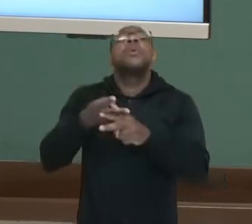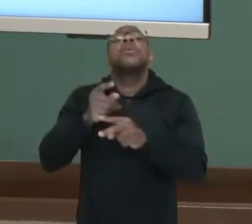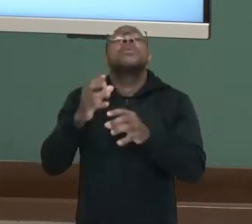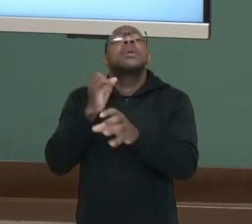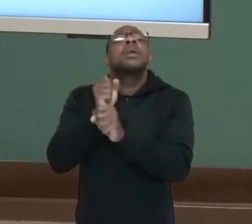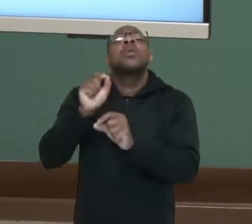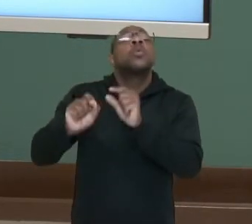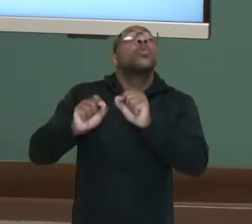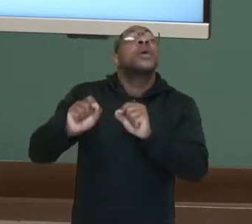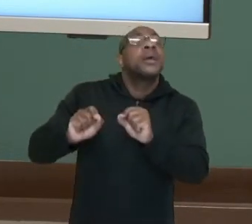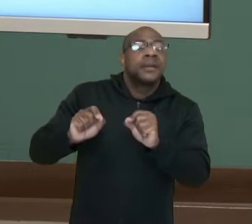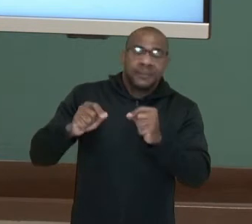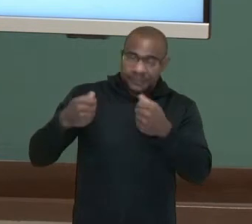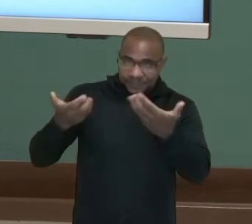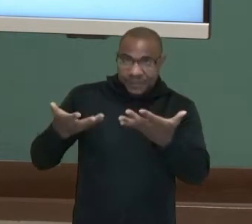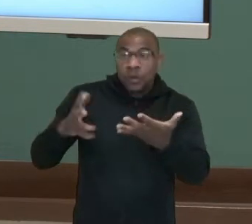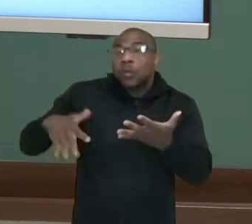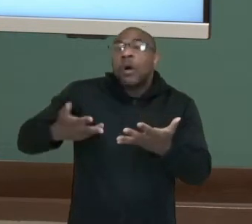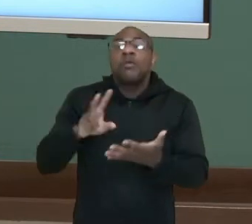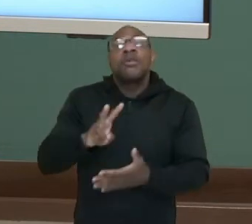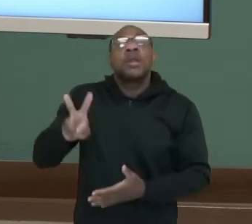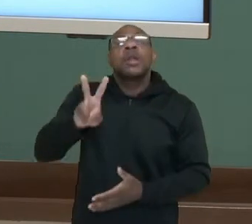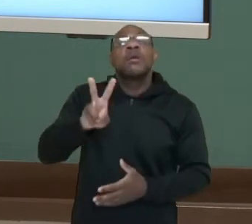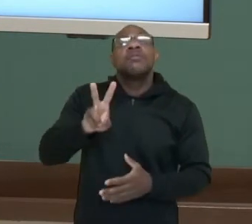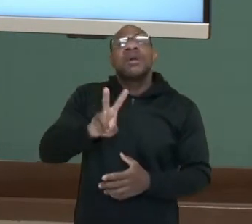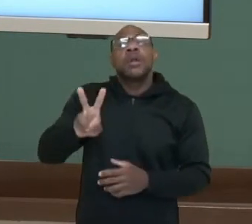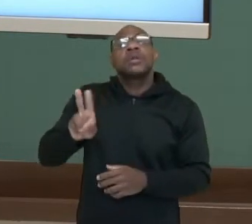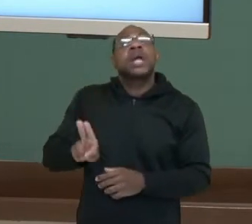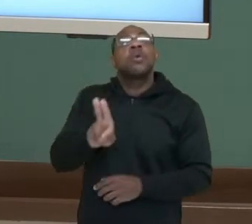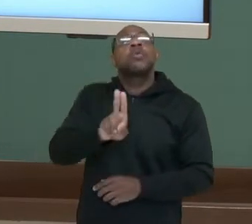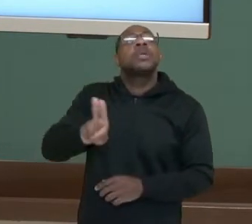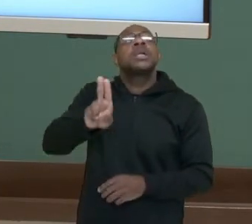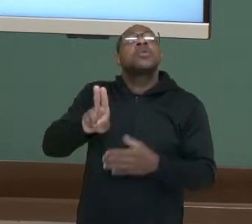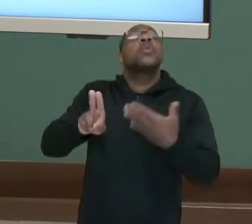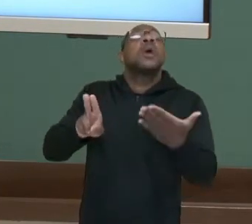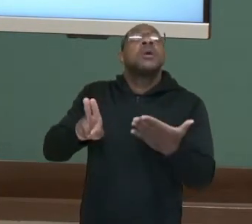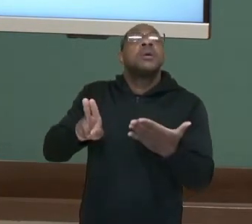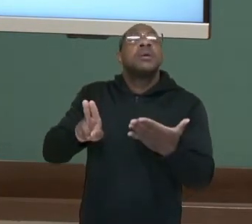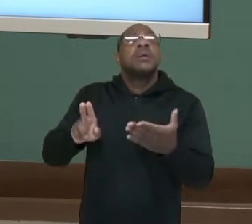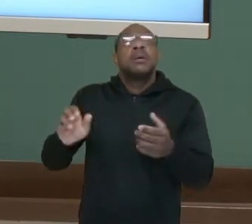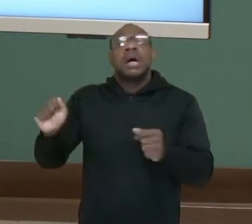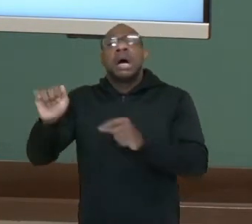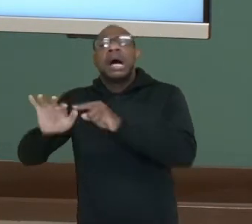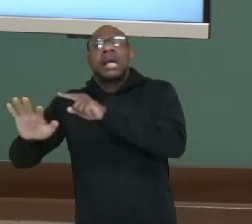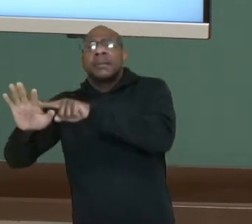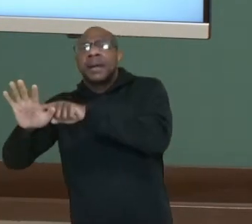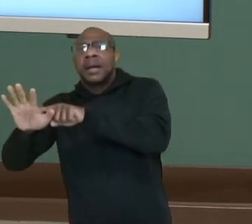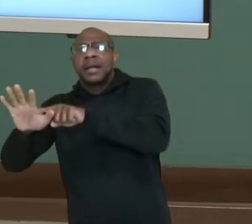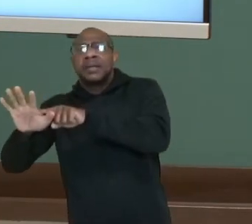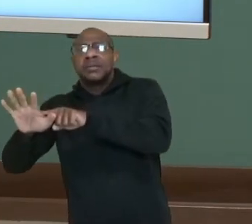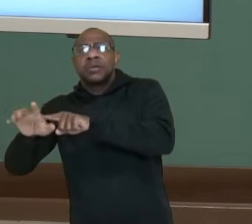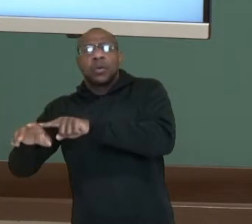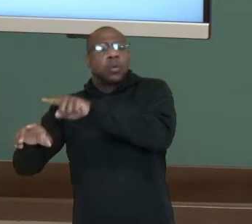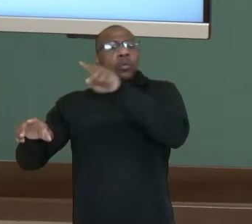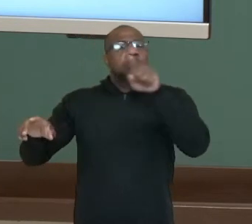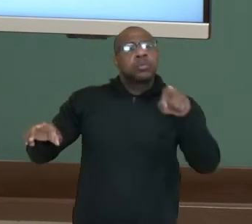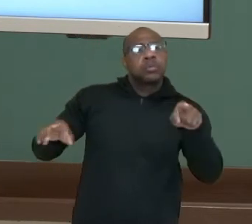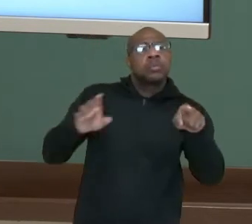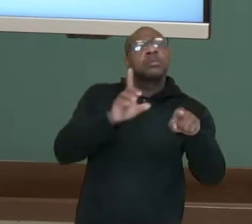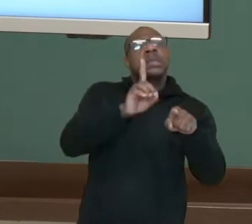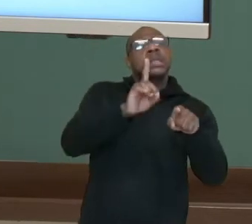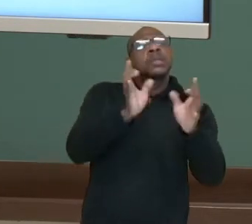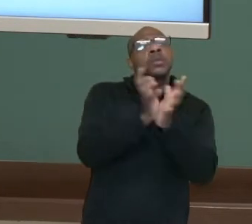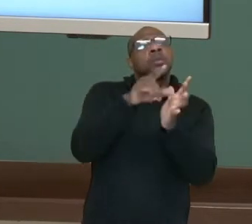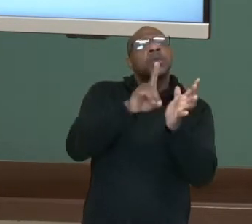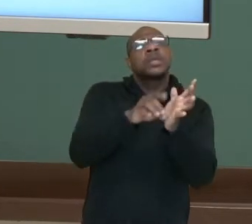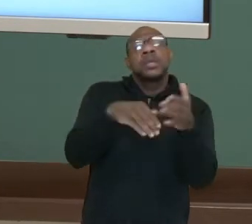calculando e o que valor que você está usando. Eu estou usando a imagem ou estou usando o domínio?